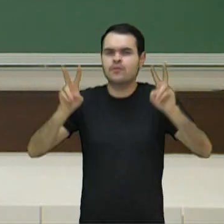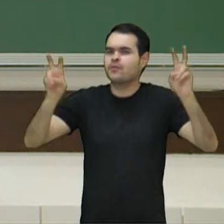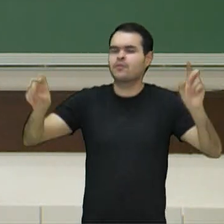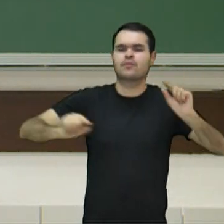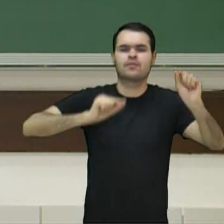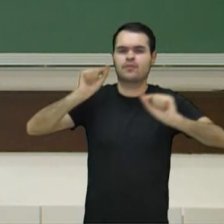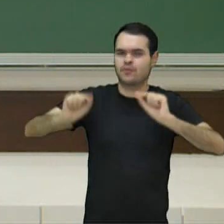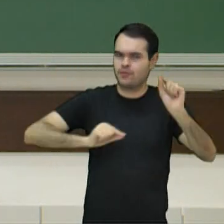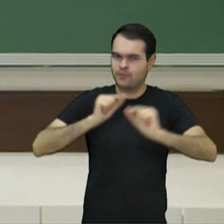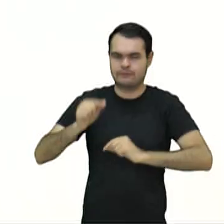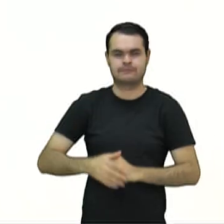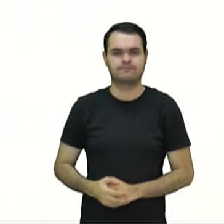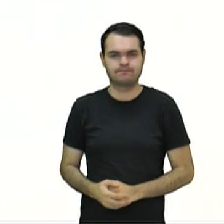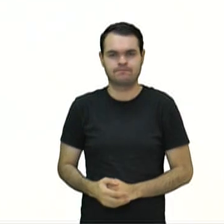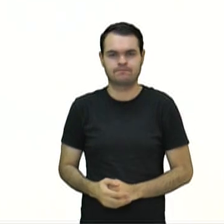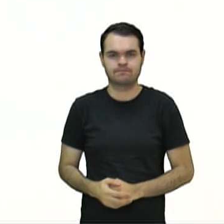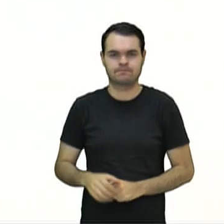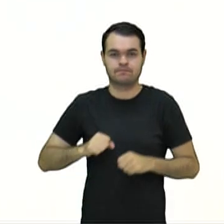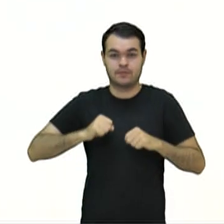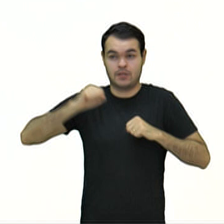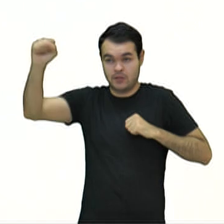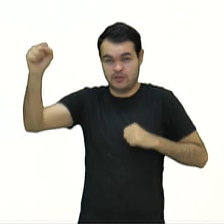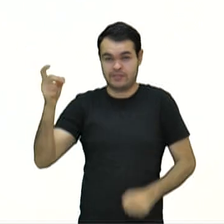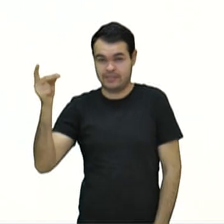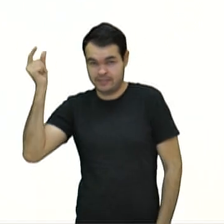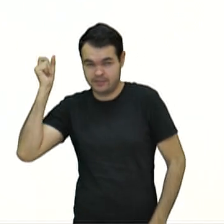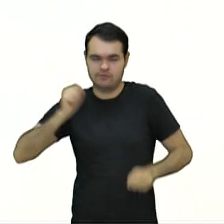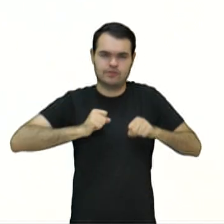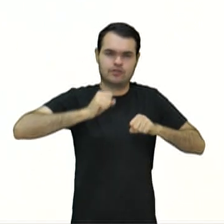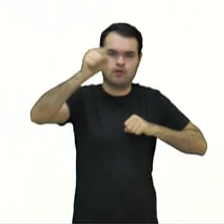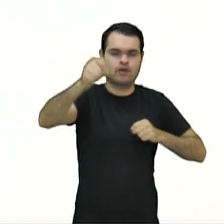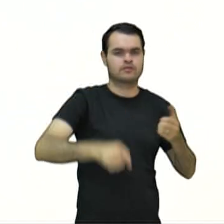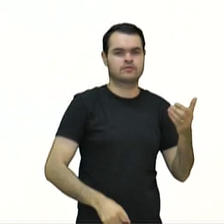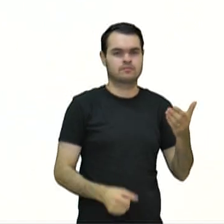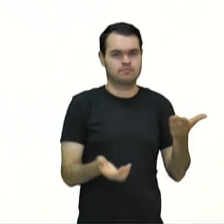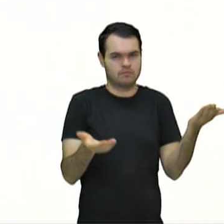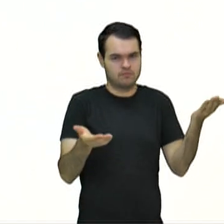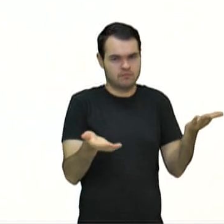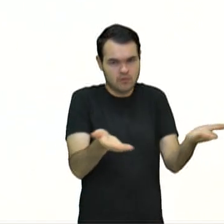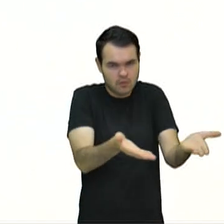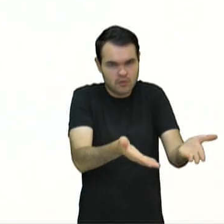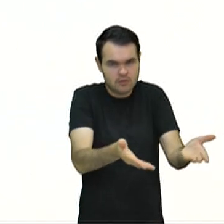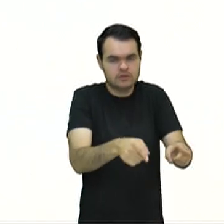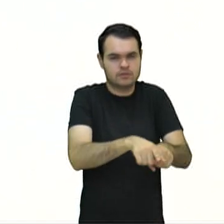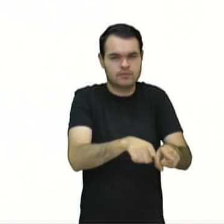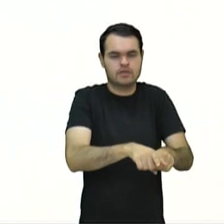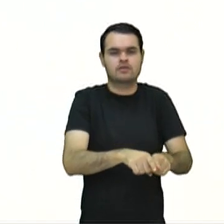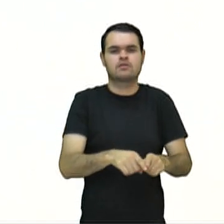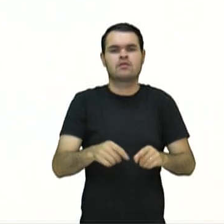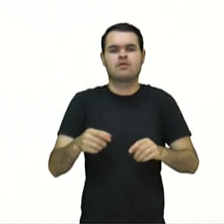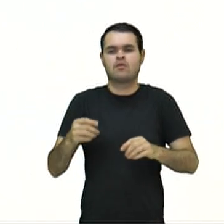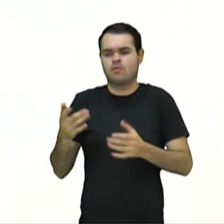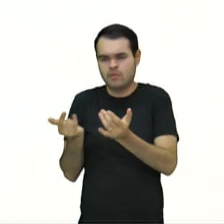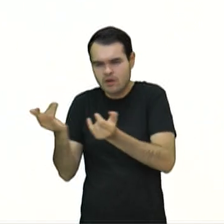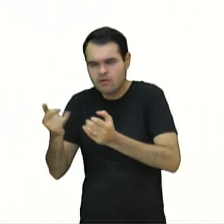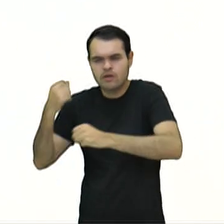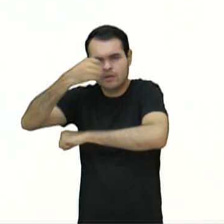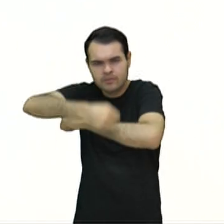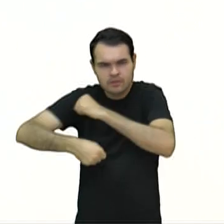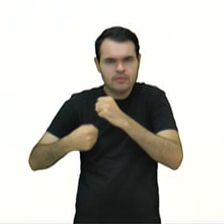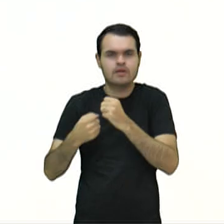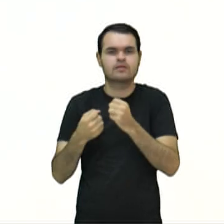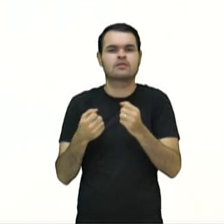falamos sobre os heróis antigos e modernos, como eu já falei para vocês, do Homem-Aranha, do Capitão América e de muitos